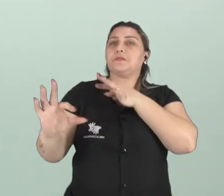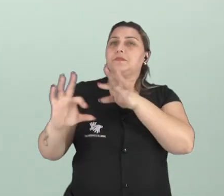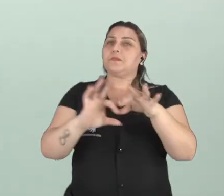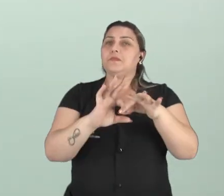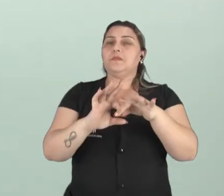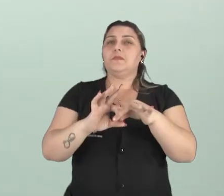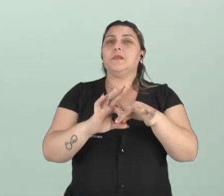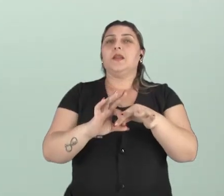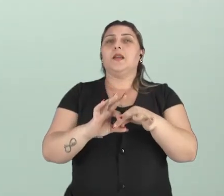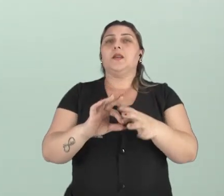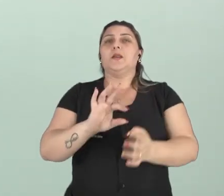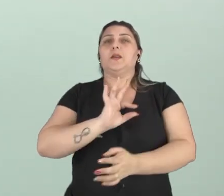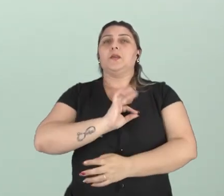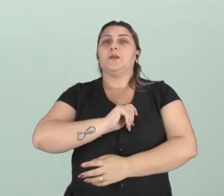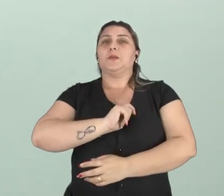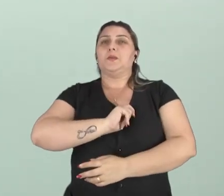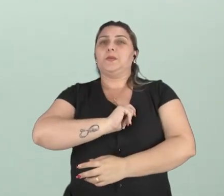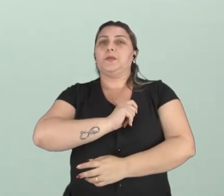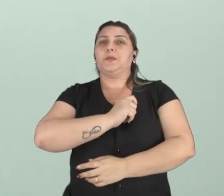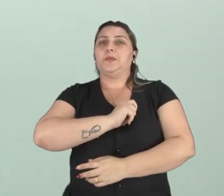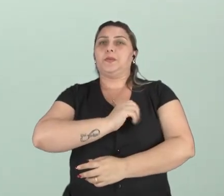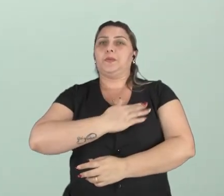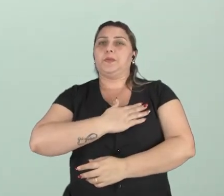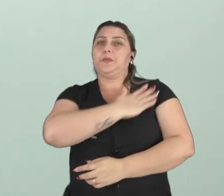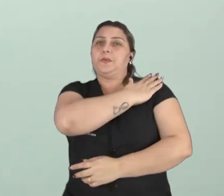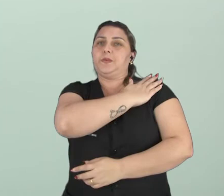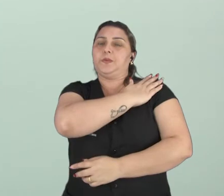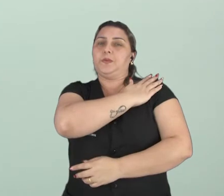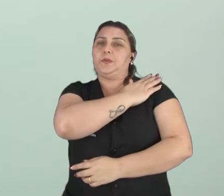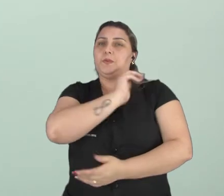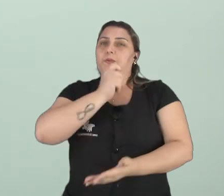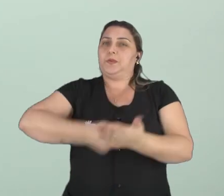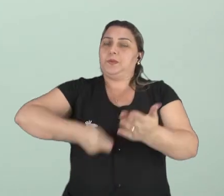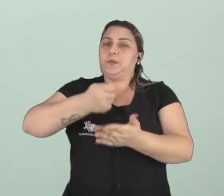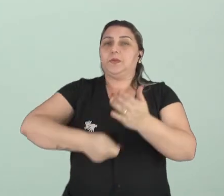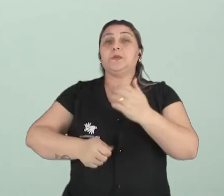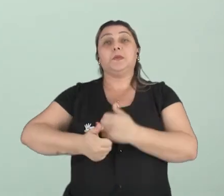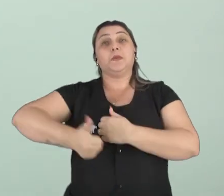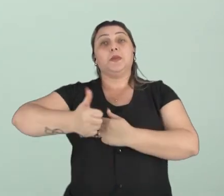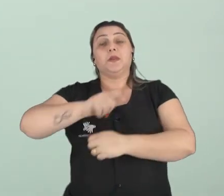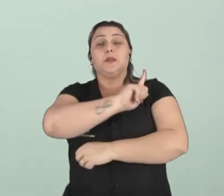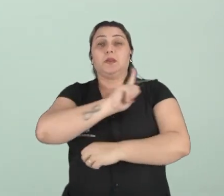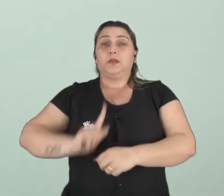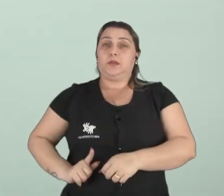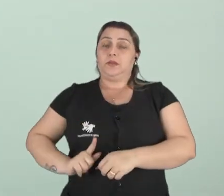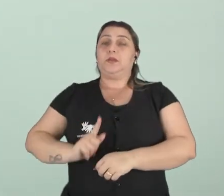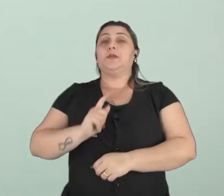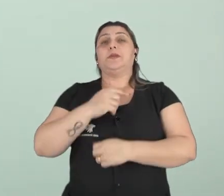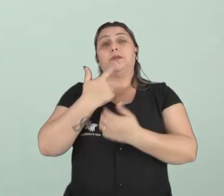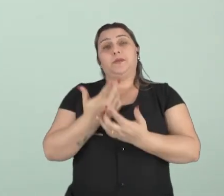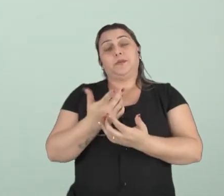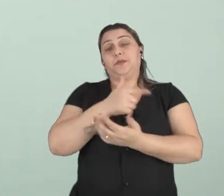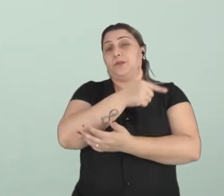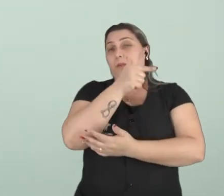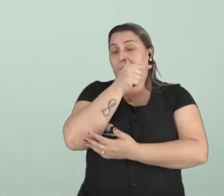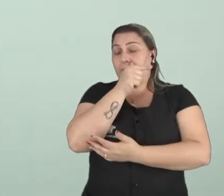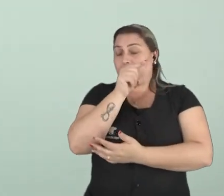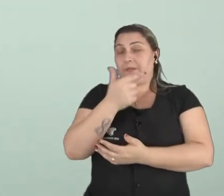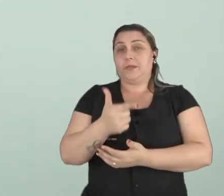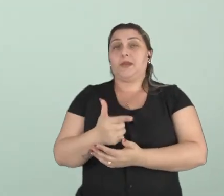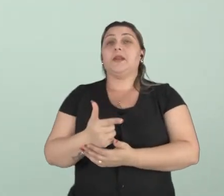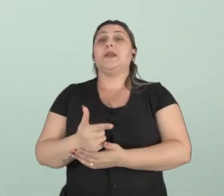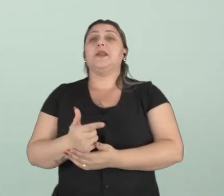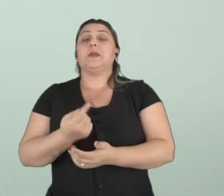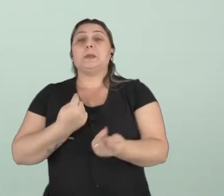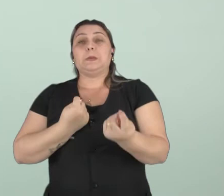contexto da ditadura militar, então a gente vai ter o nosso primeiro governo, né? Só que aí depois a gente vai ter a ditadura, então, né? A gente não tem mais